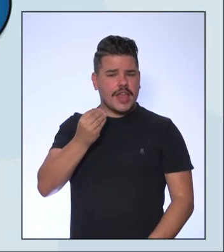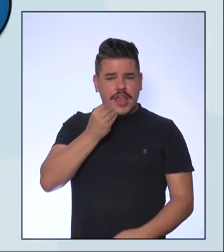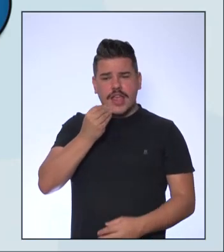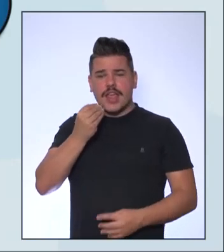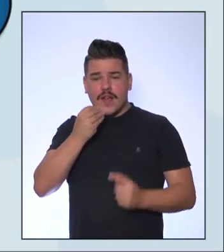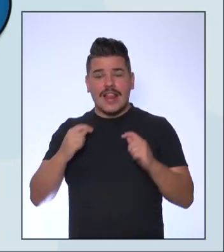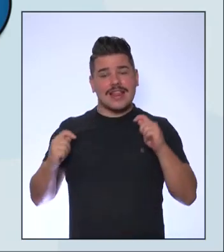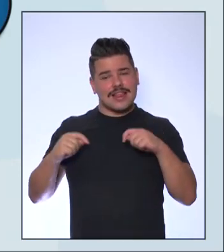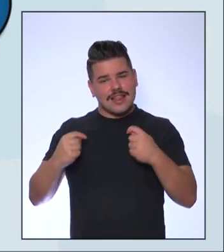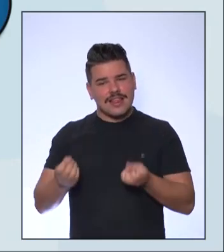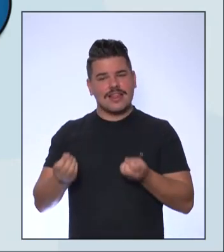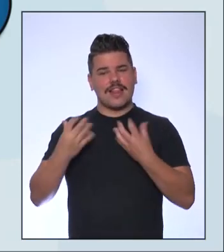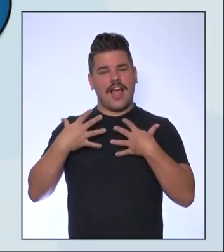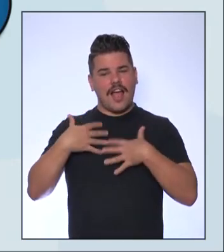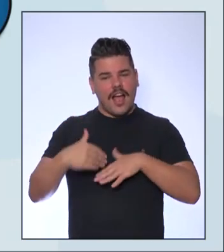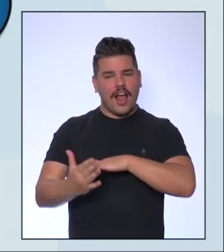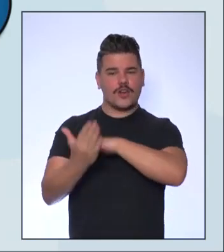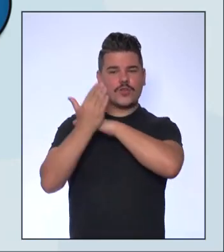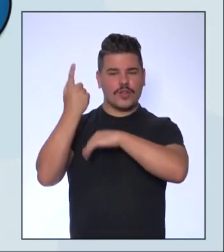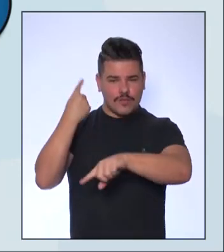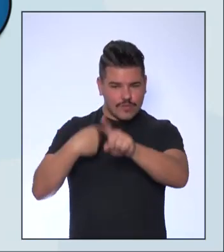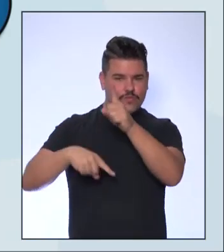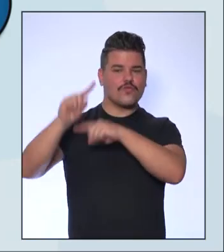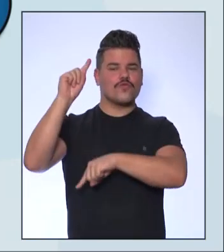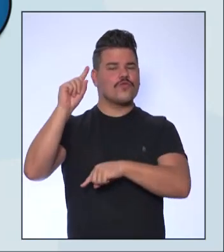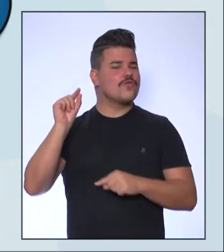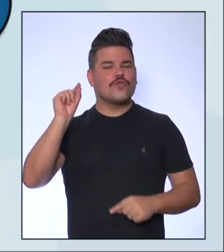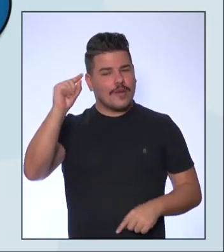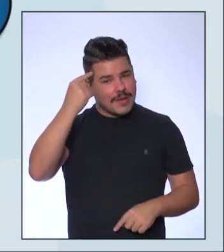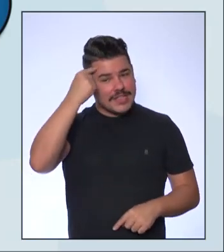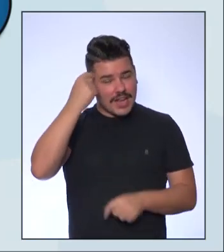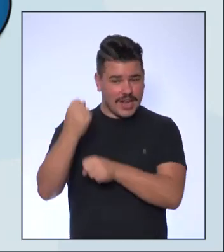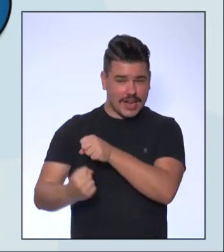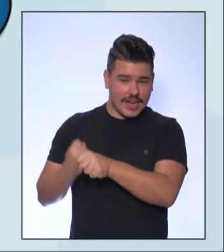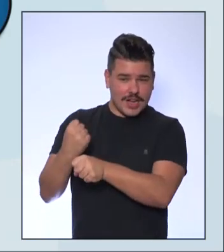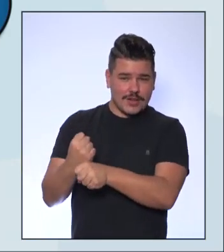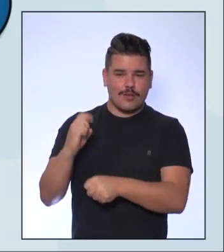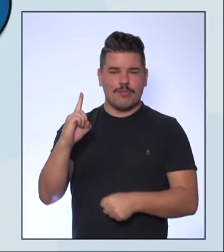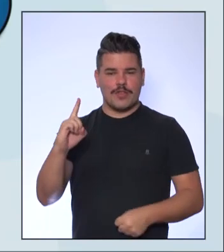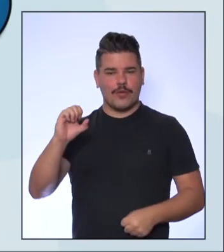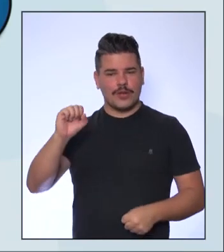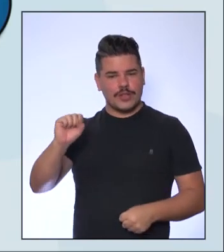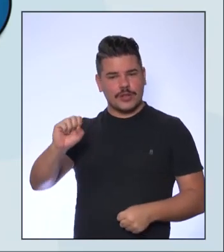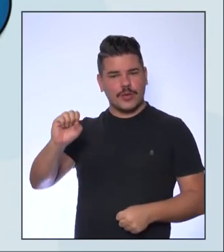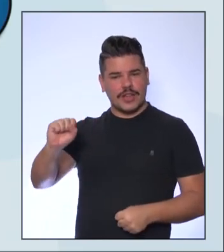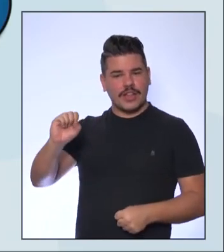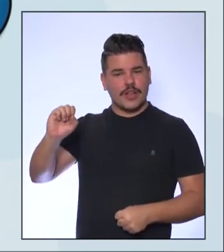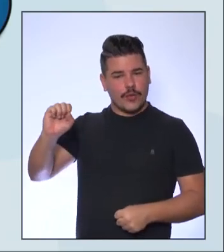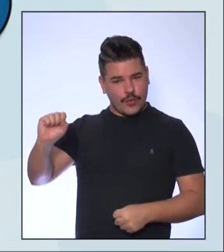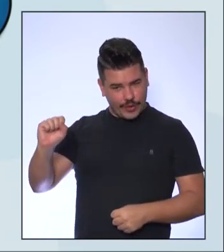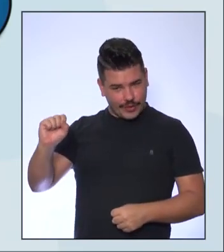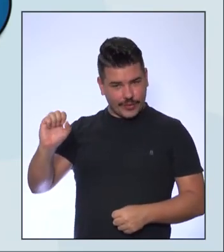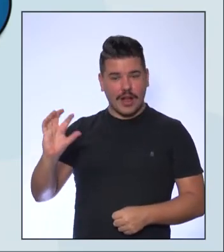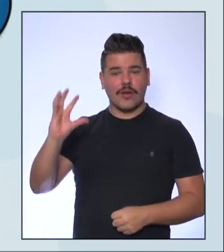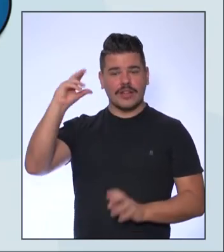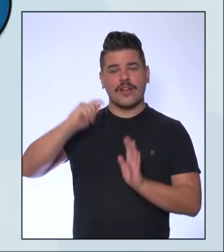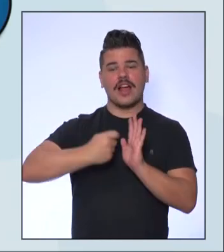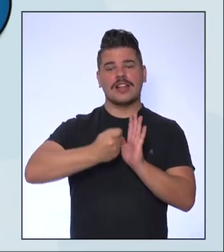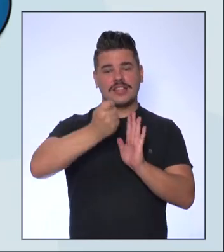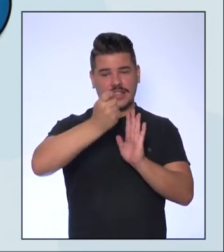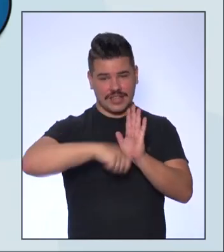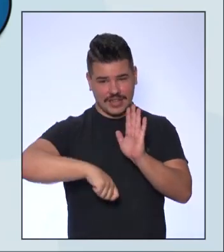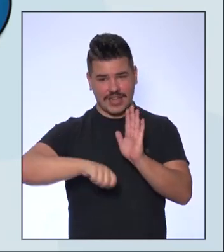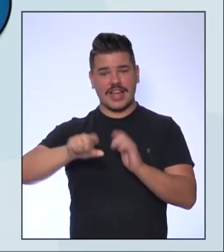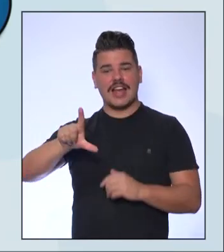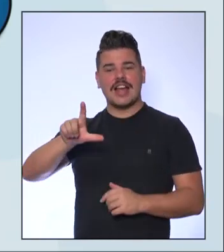acontecimentos que proporcionaram essa mudança urbana. Pensar que em 1888 foi assinado a Lei Áurea,